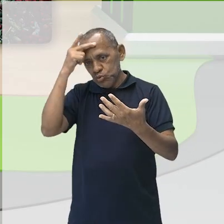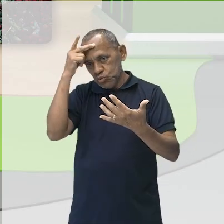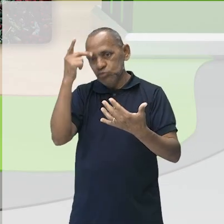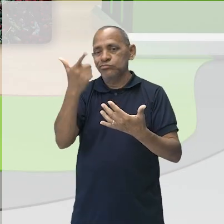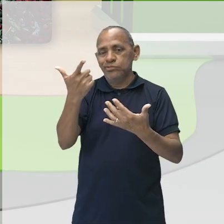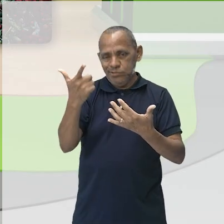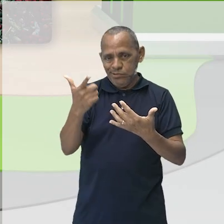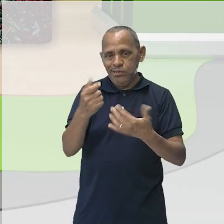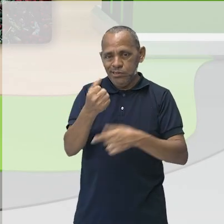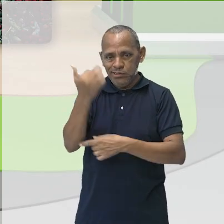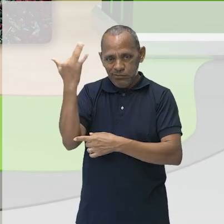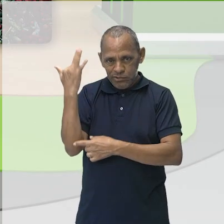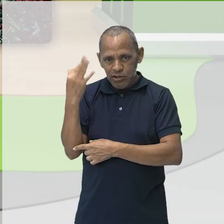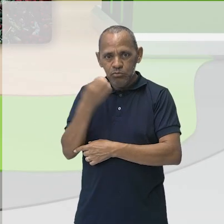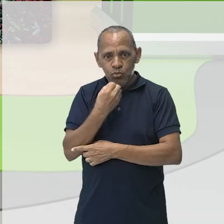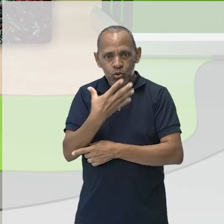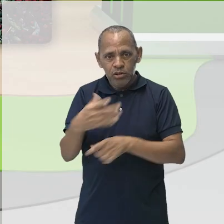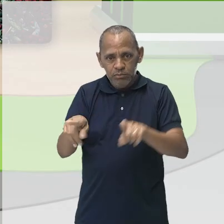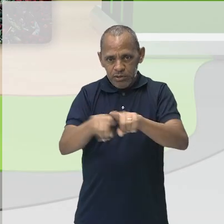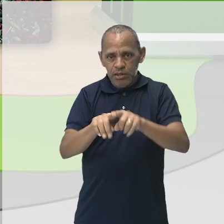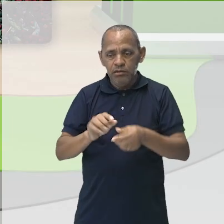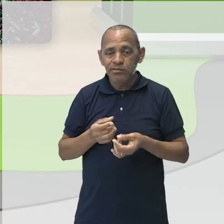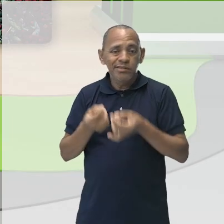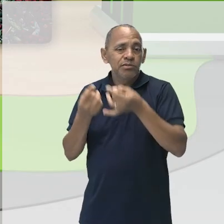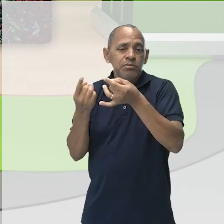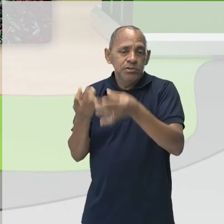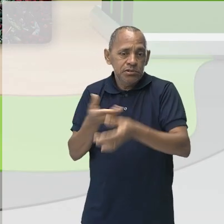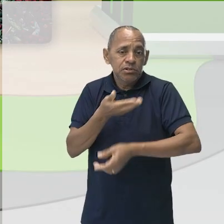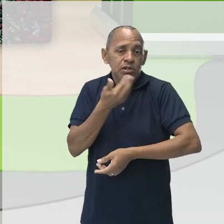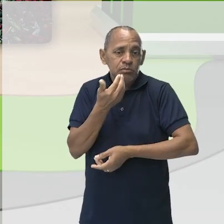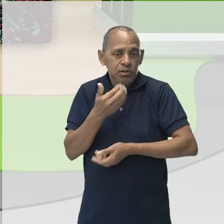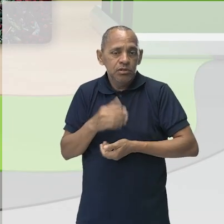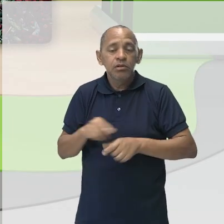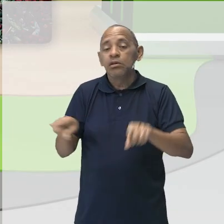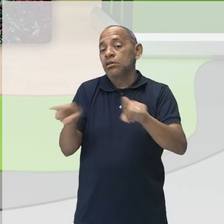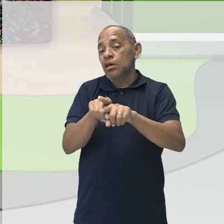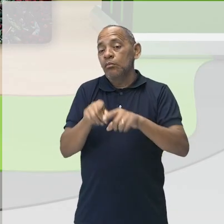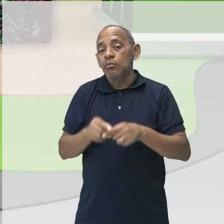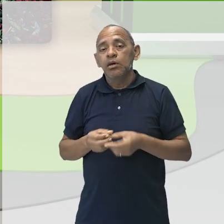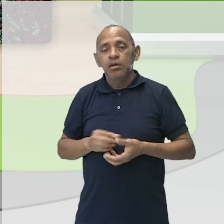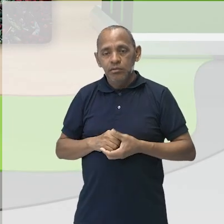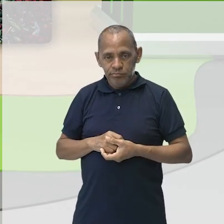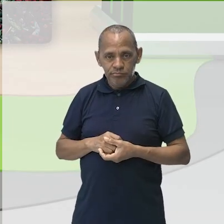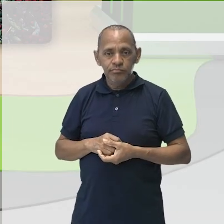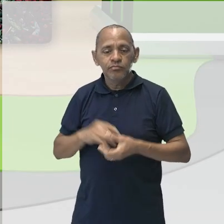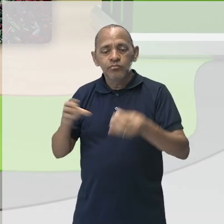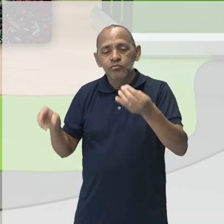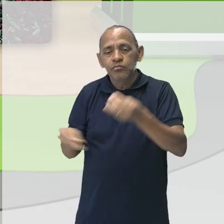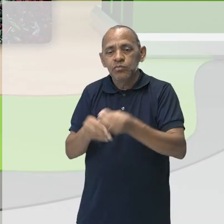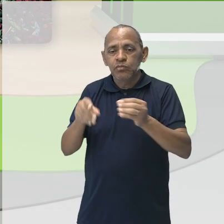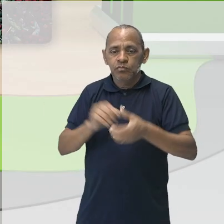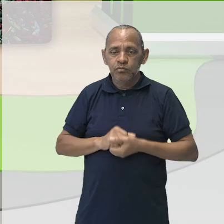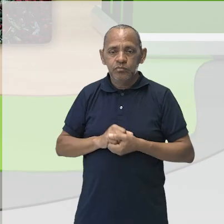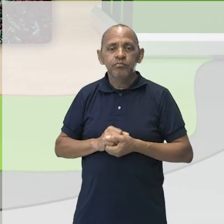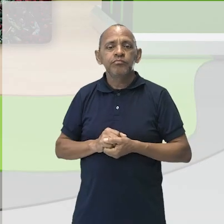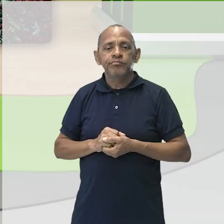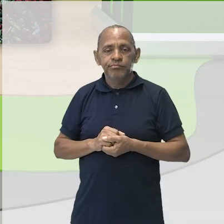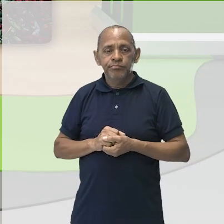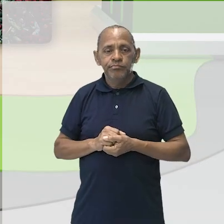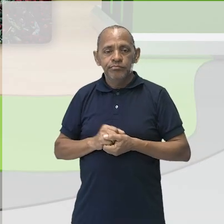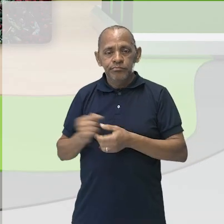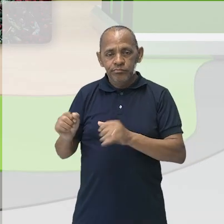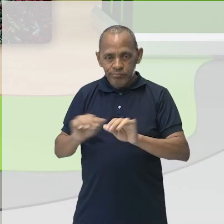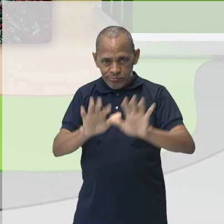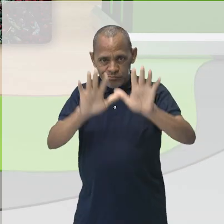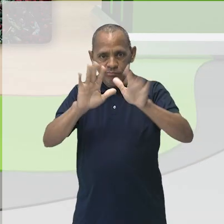que necessitados ou aqueles que não têm essa quantidade adequada, como o desperdício do alimento também contribui para a emissão dos gases